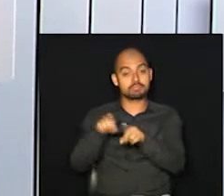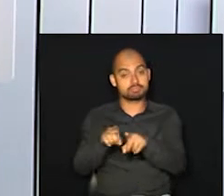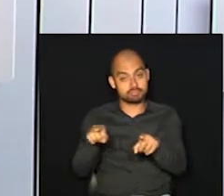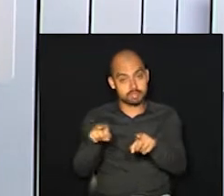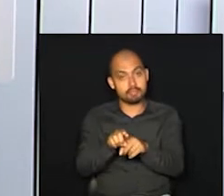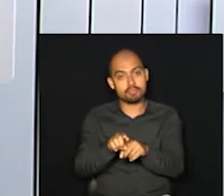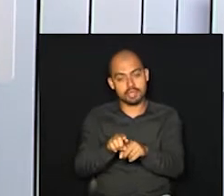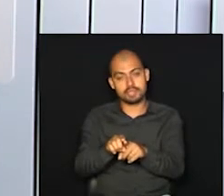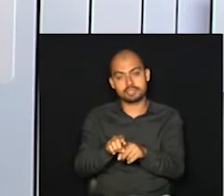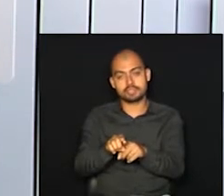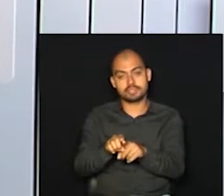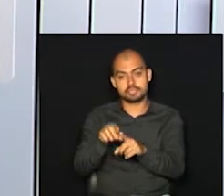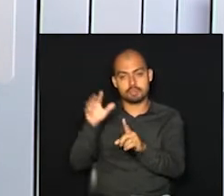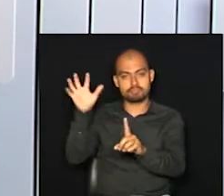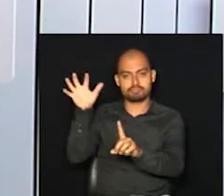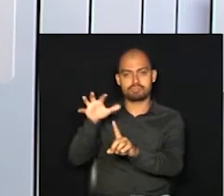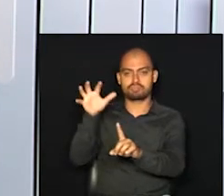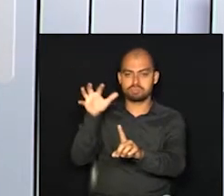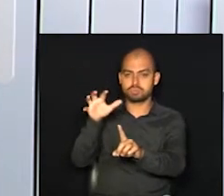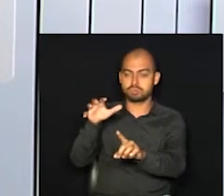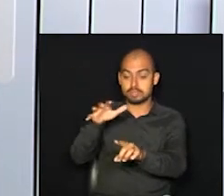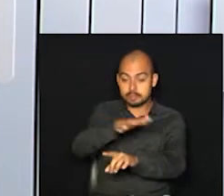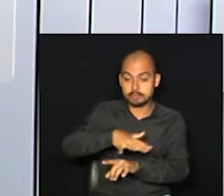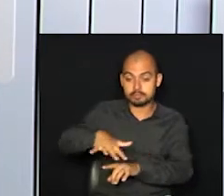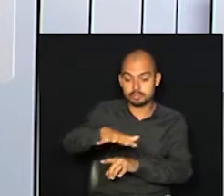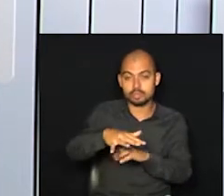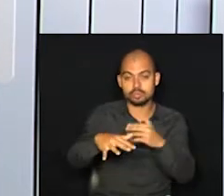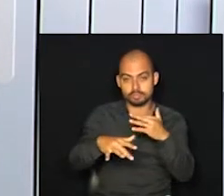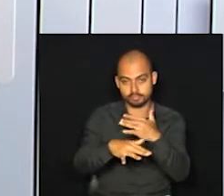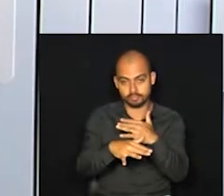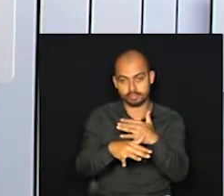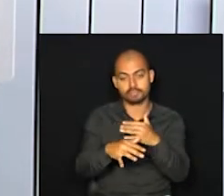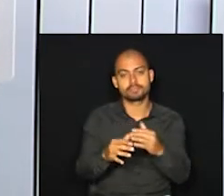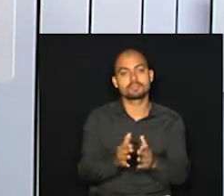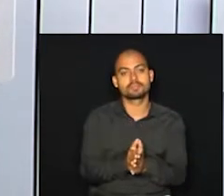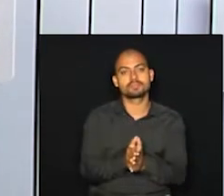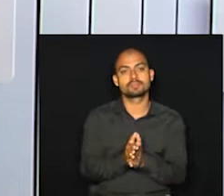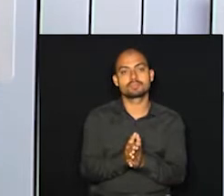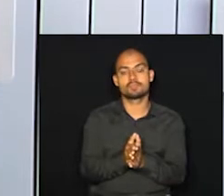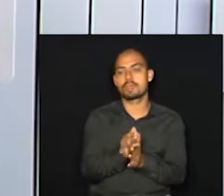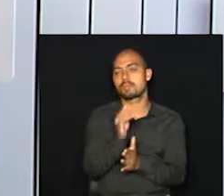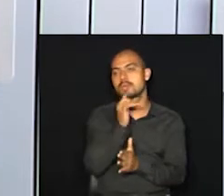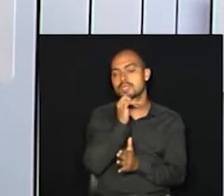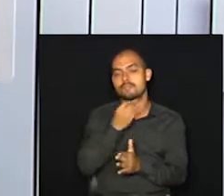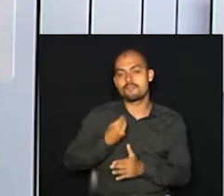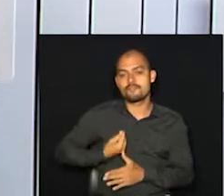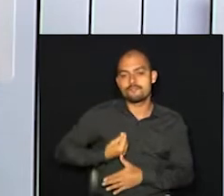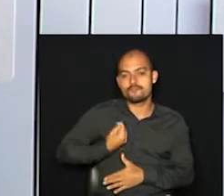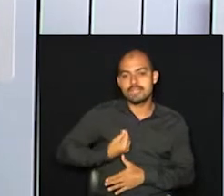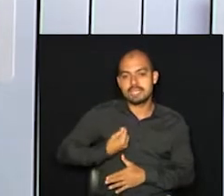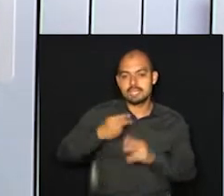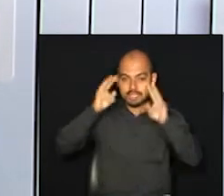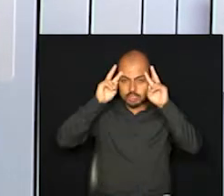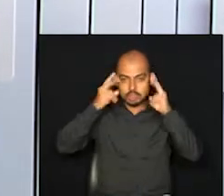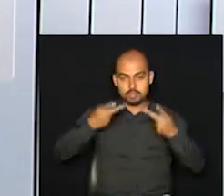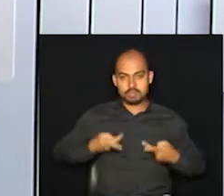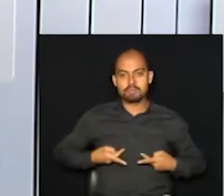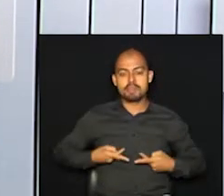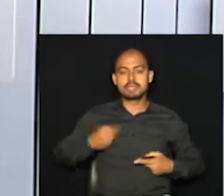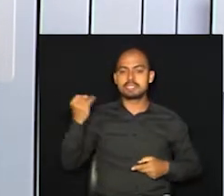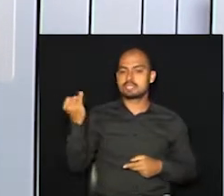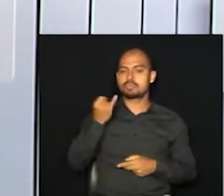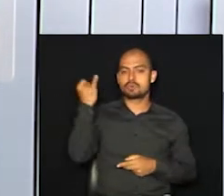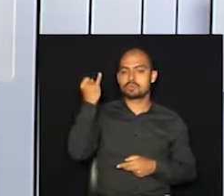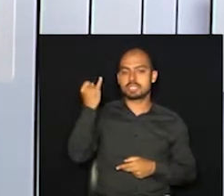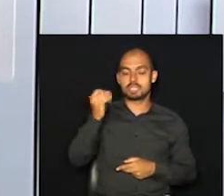e em grande parte da nossa sociedade, a discussão de vidas humanas importam, não só do